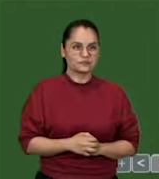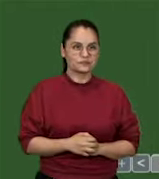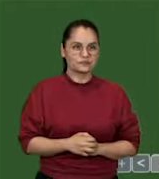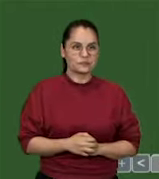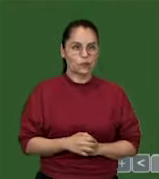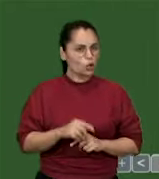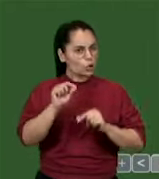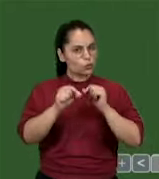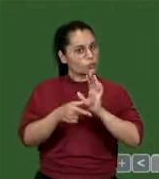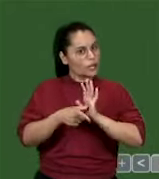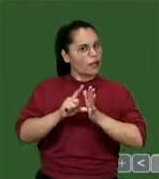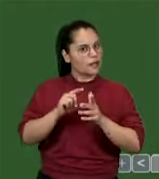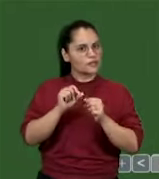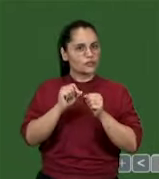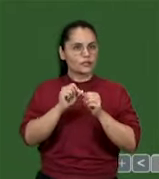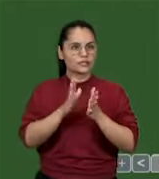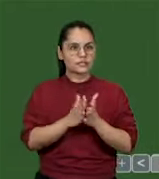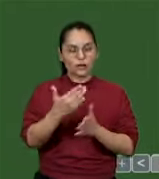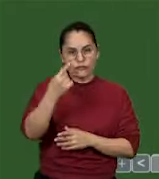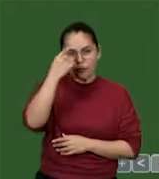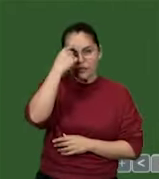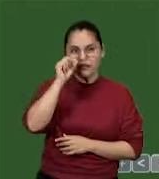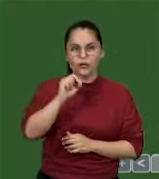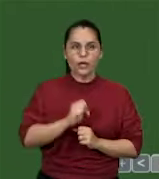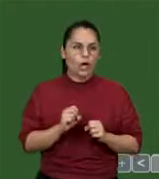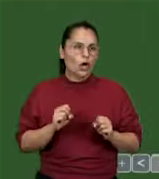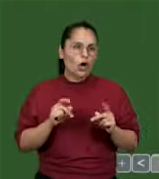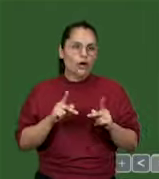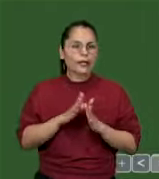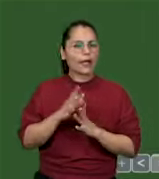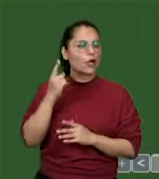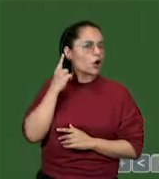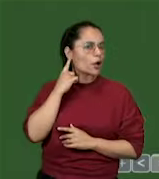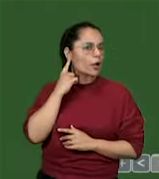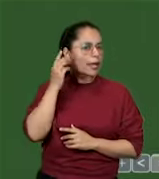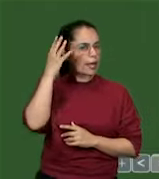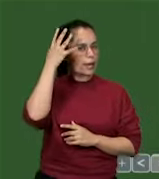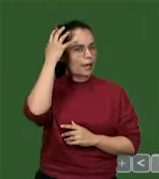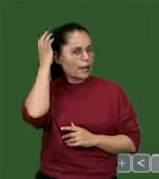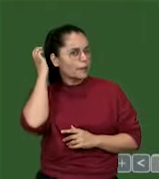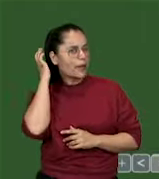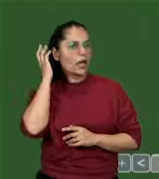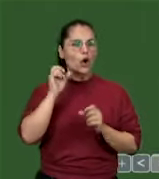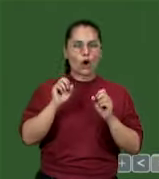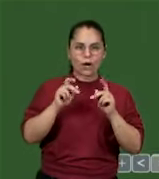daquilo que eu fiz antes. Vou pensar aqui, tudo bem, na orelha, cabelo, enfim.